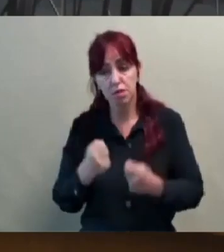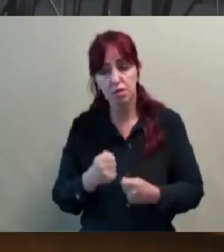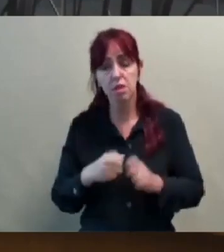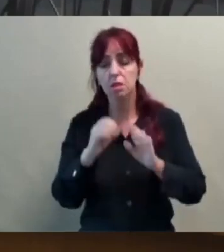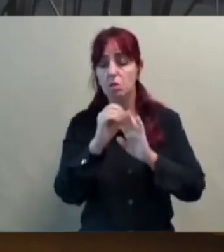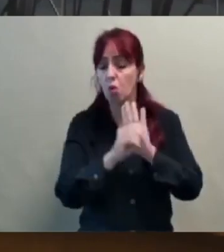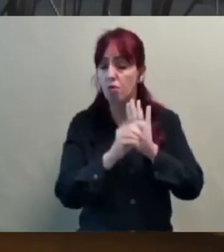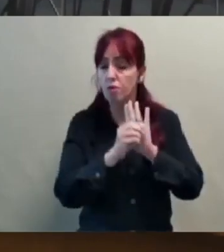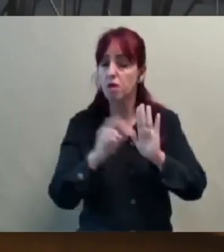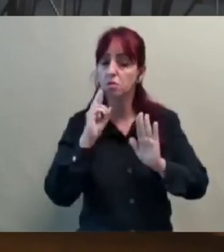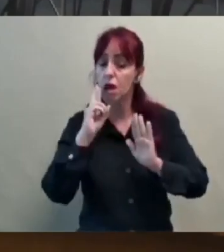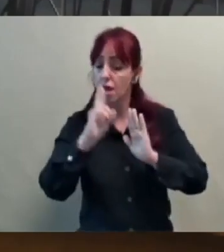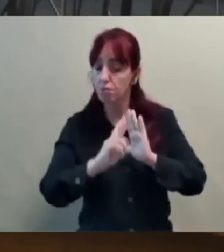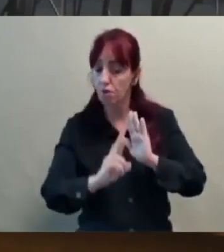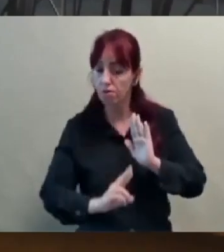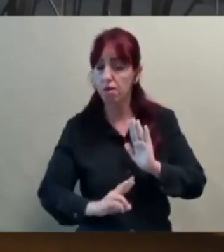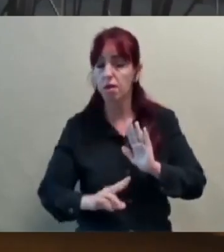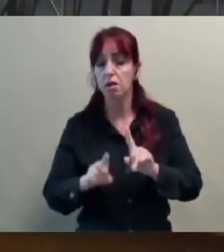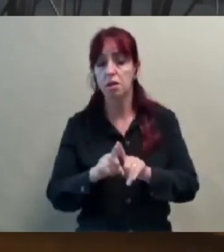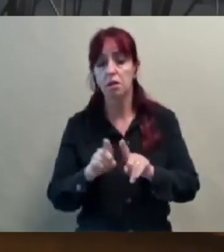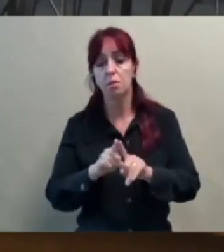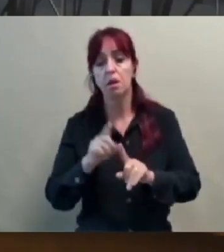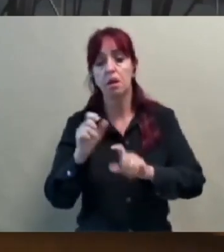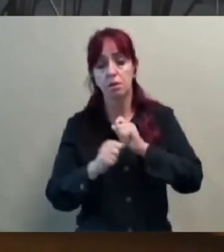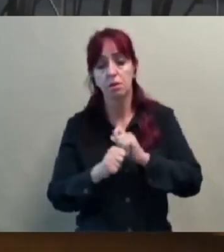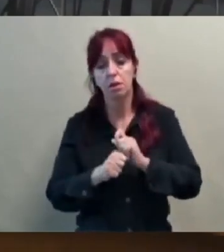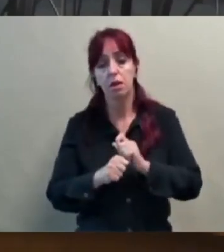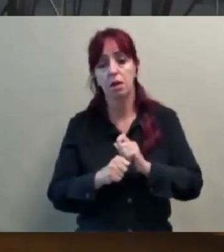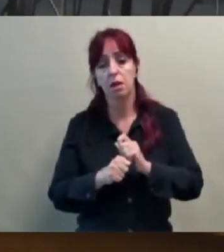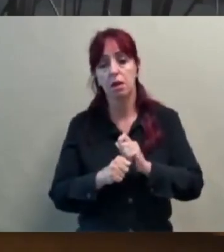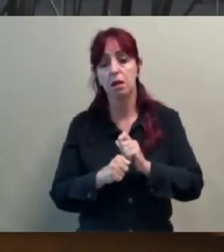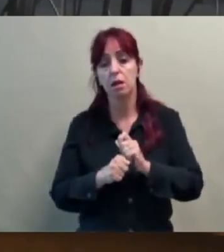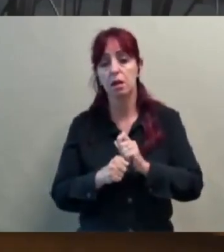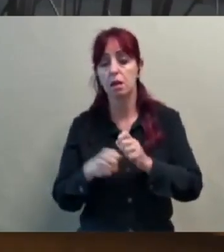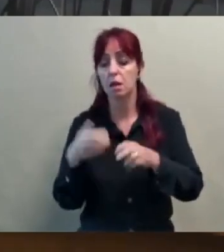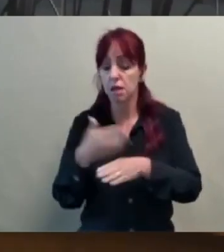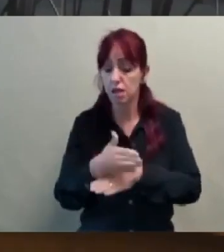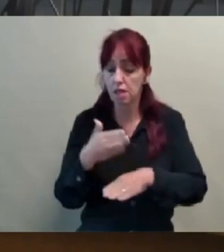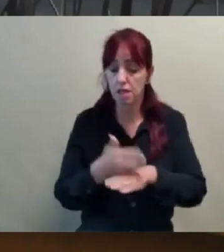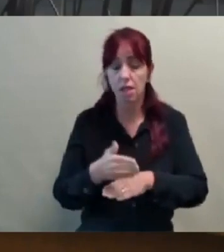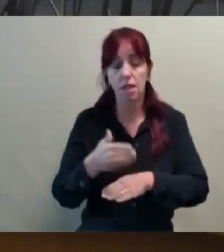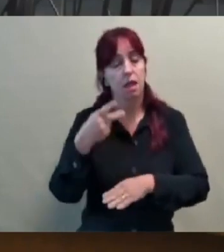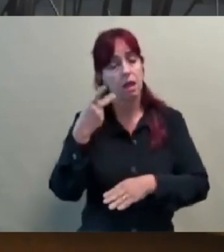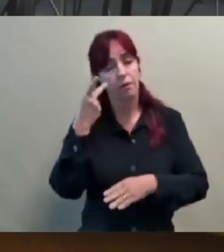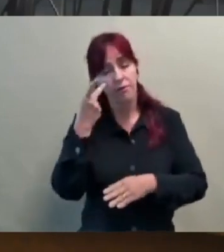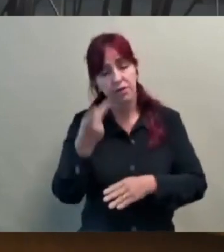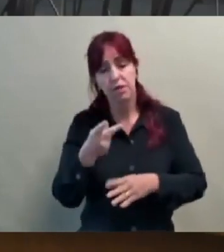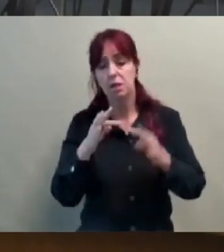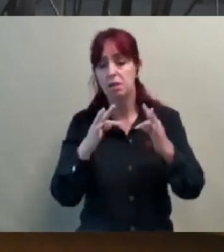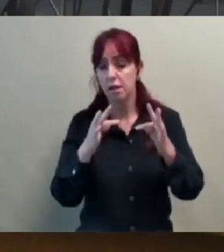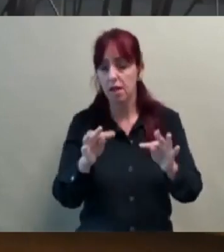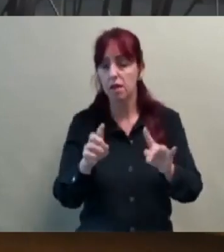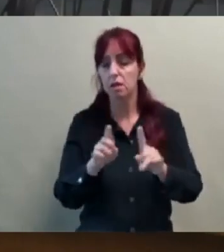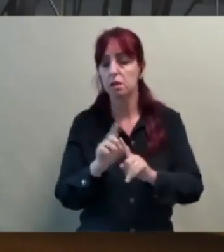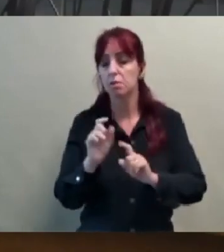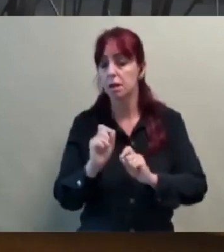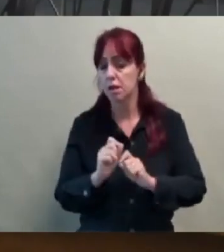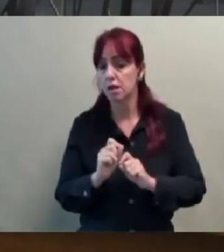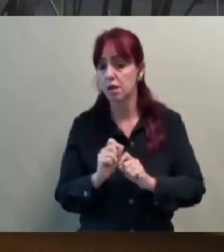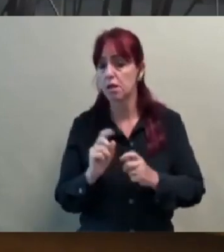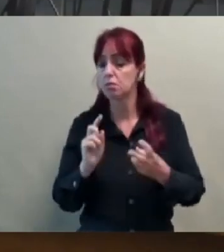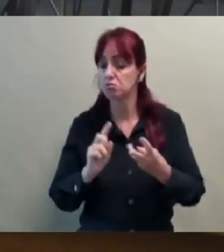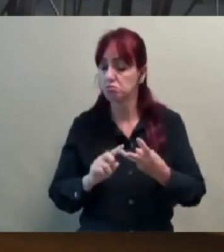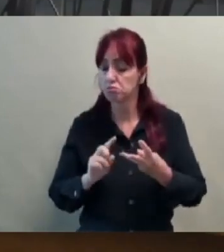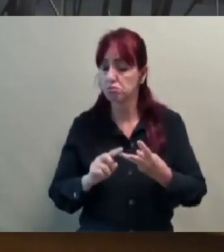respeito, vereador Gilson? Comparecer nas visitas técnicas. O que é o respeito, vereador Gilson? Comparecer nas